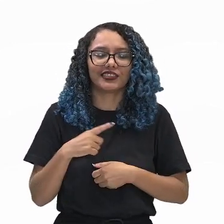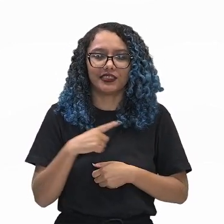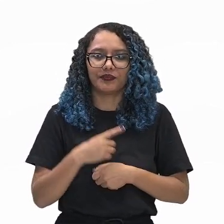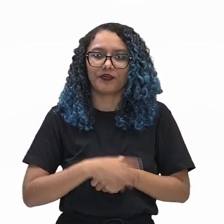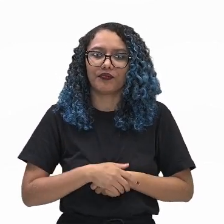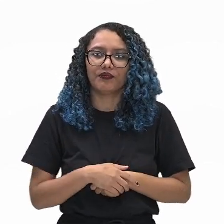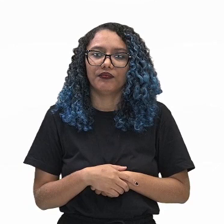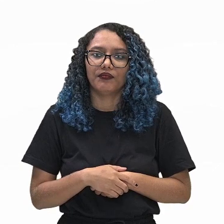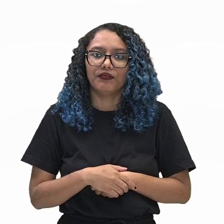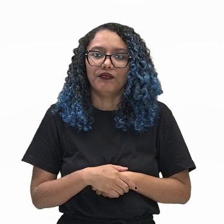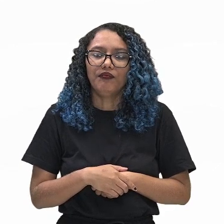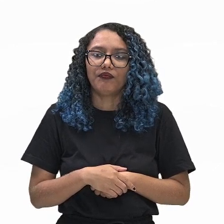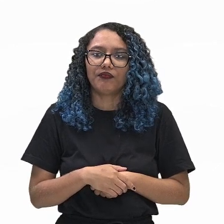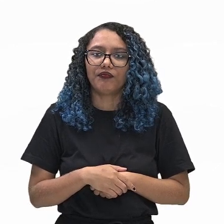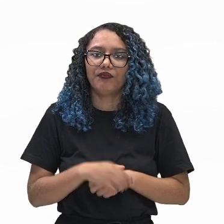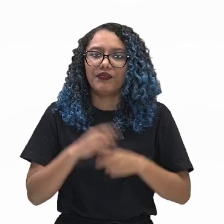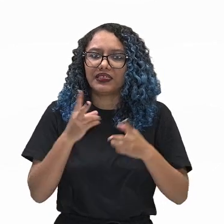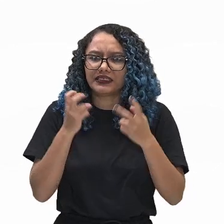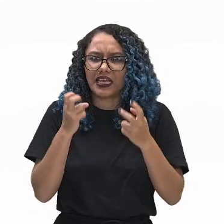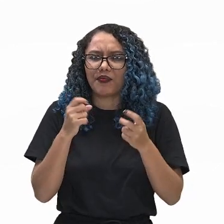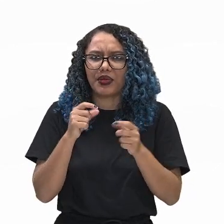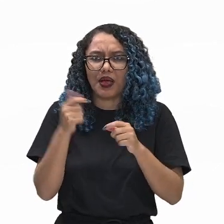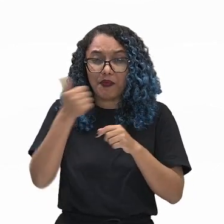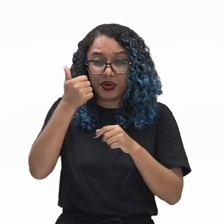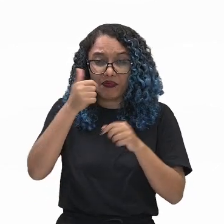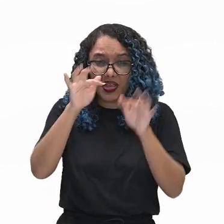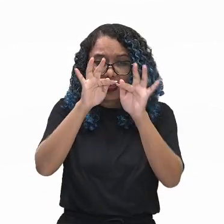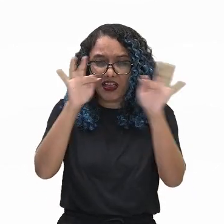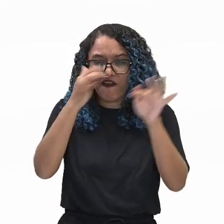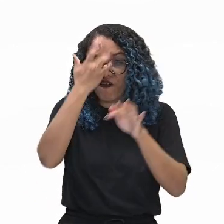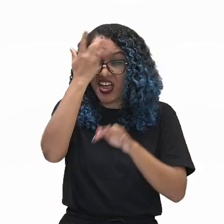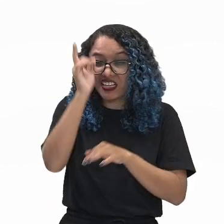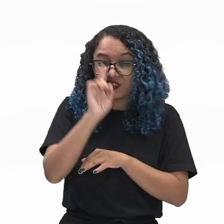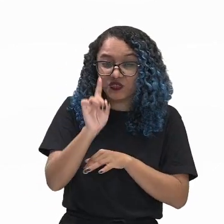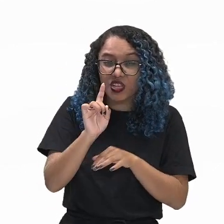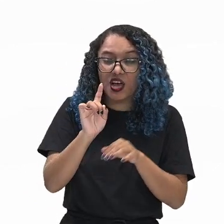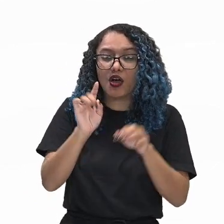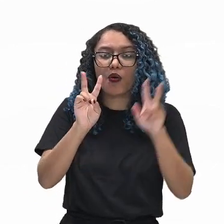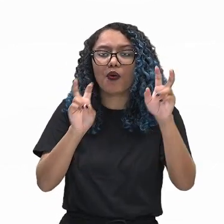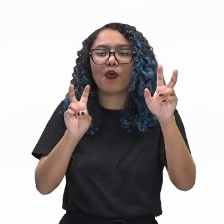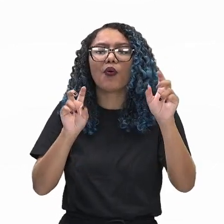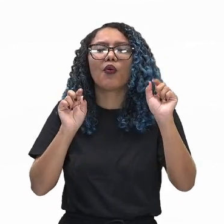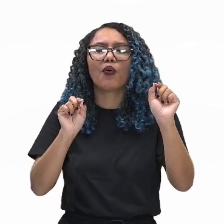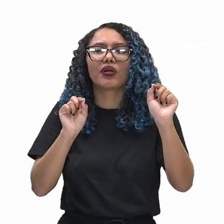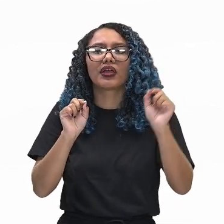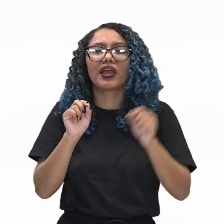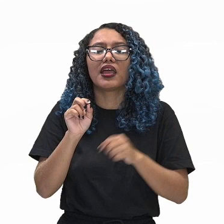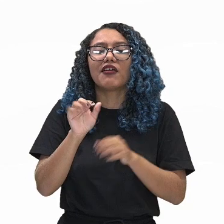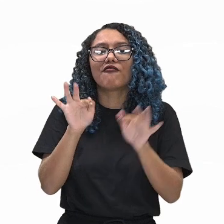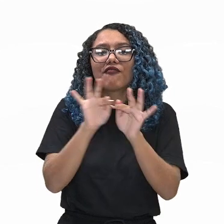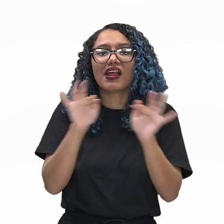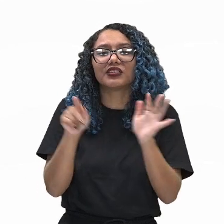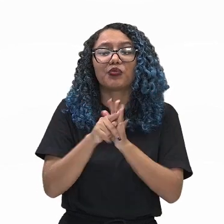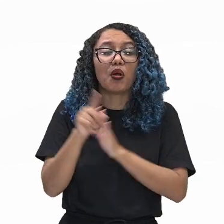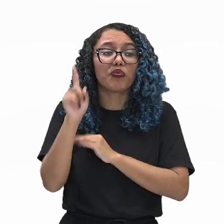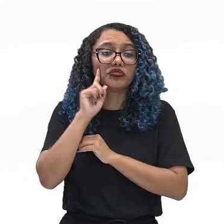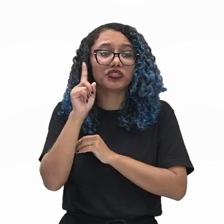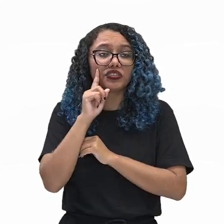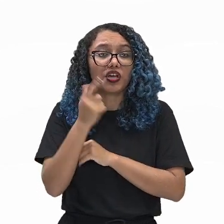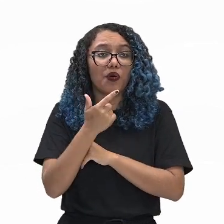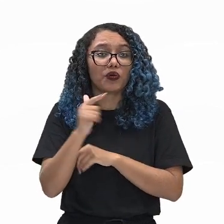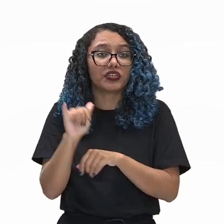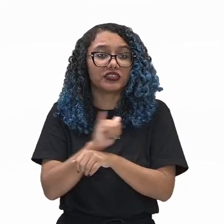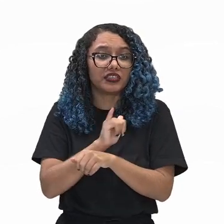Perceba que, ao dizer não é uma tarefa fácil, é uma fala do nosso dia a dia. Então, outra estratégia que eu posso